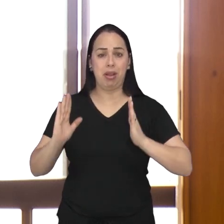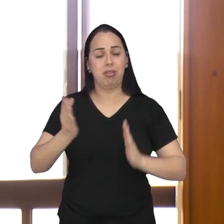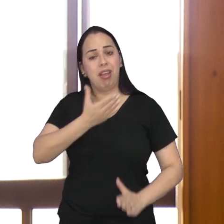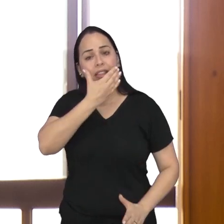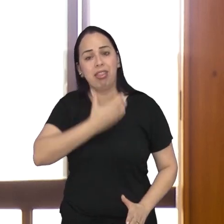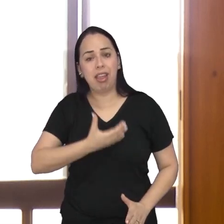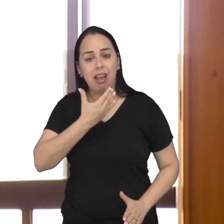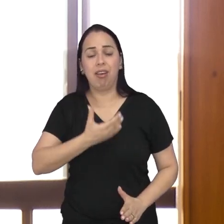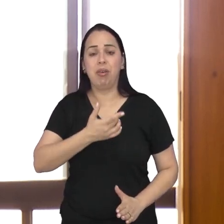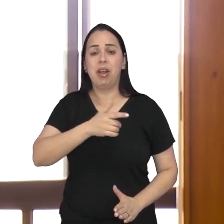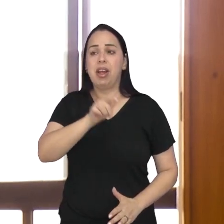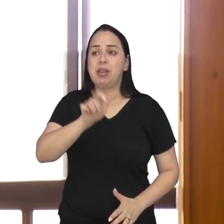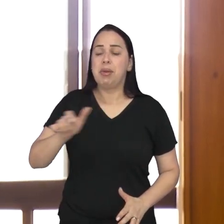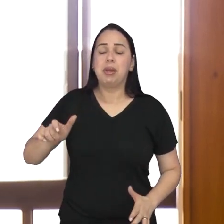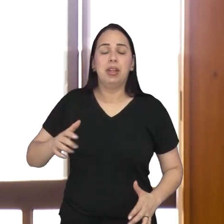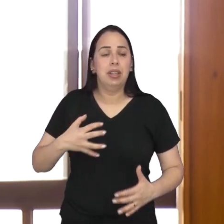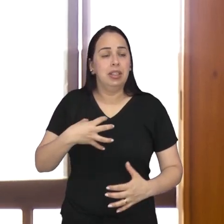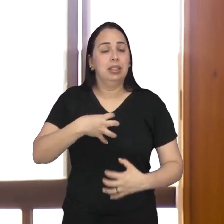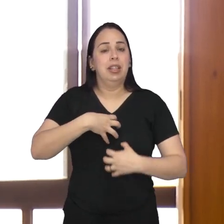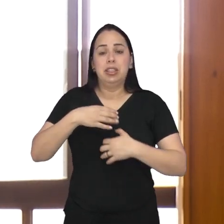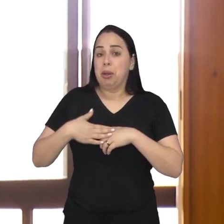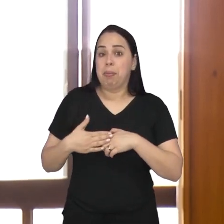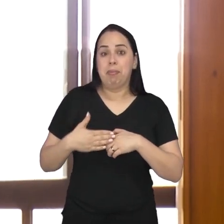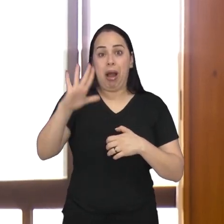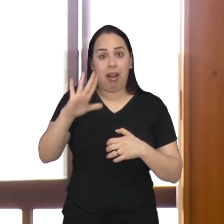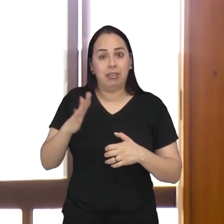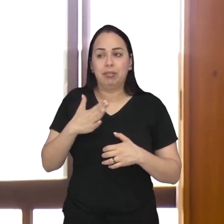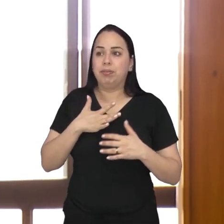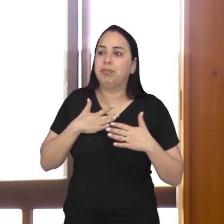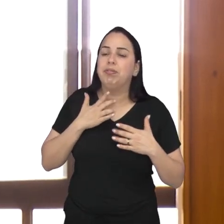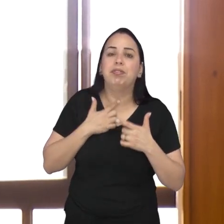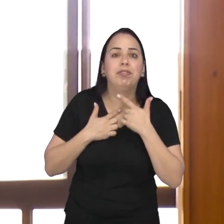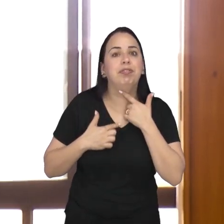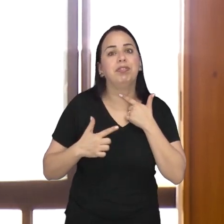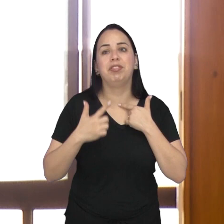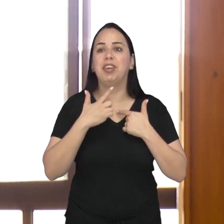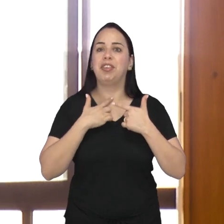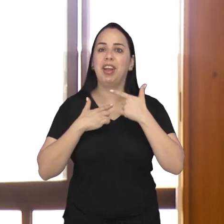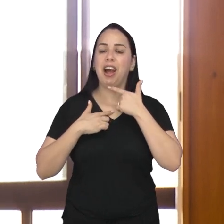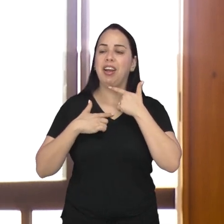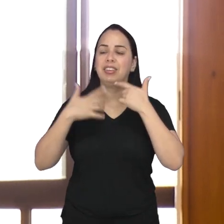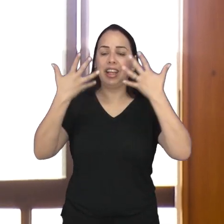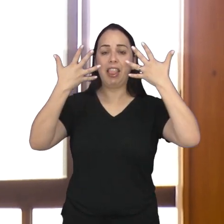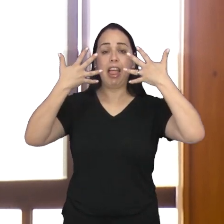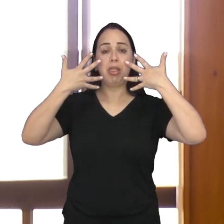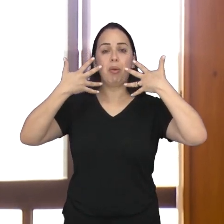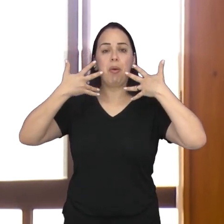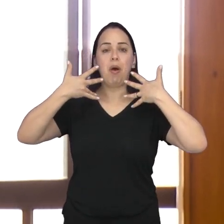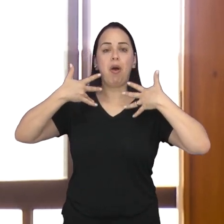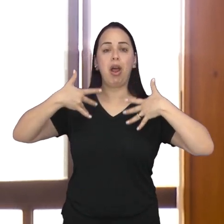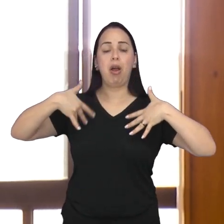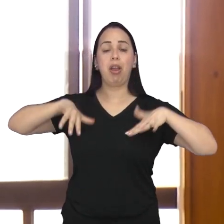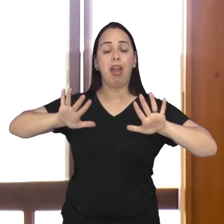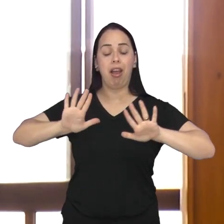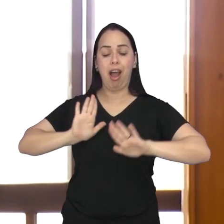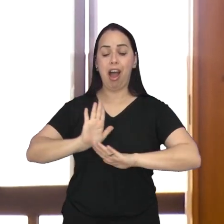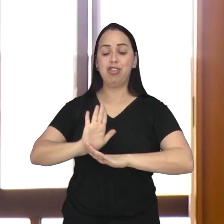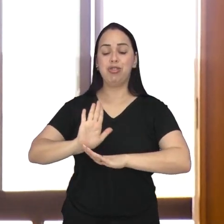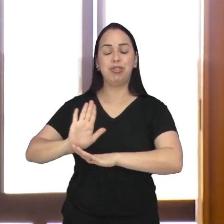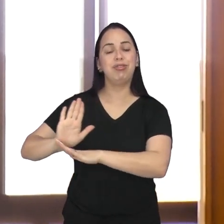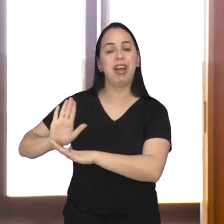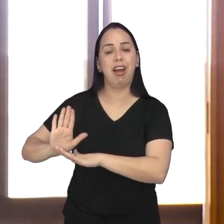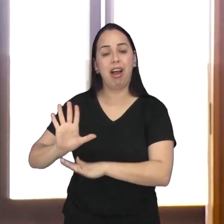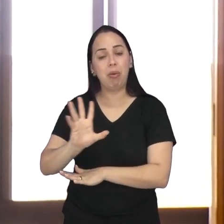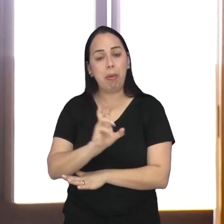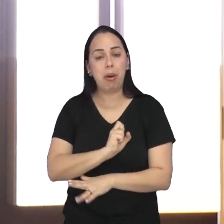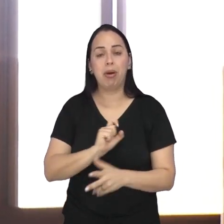proporciona isso, fica mais aguçado no coração do ser humano, essa vocação natural para a